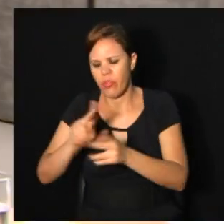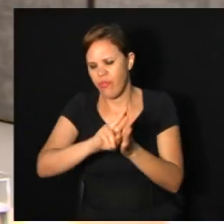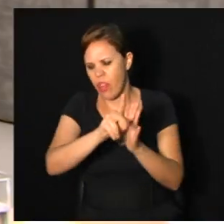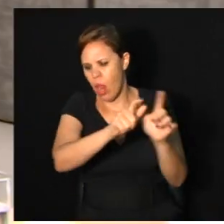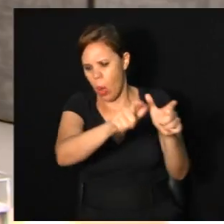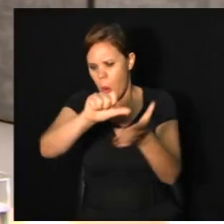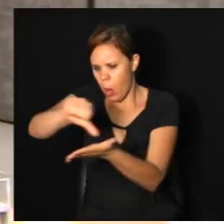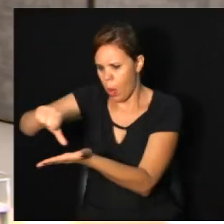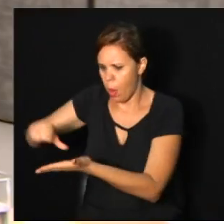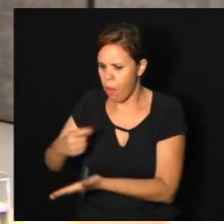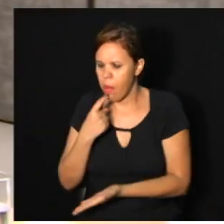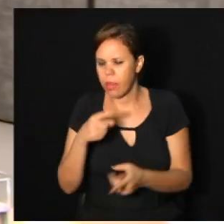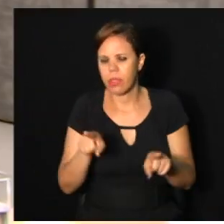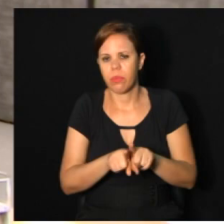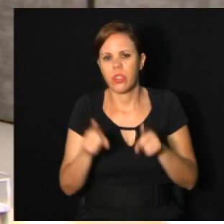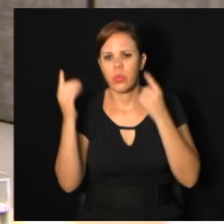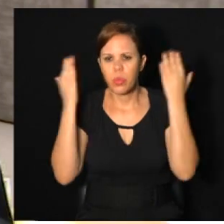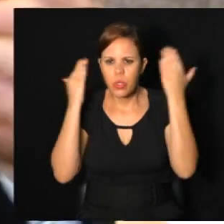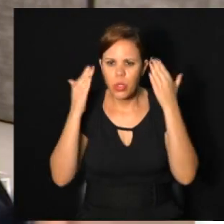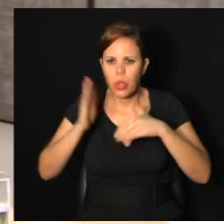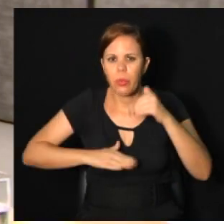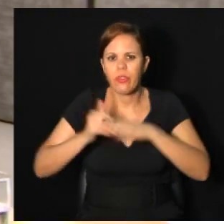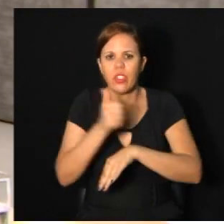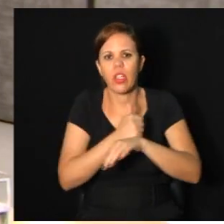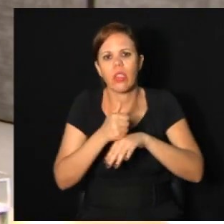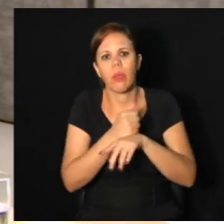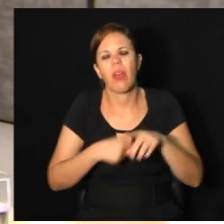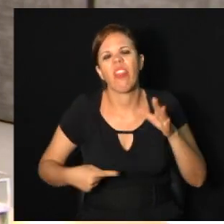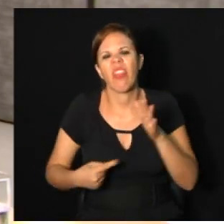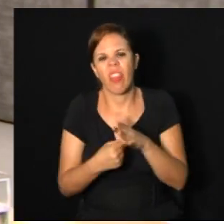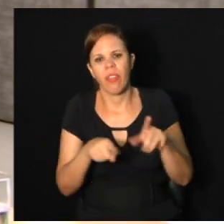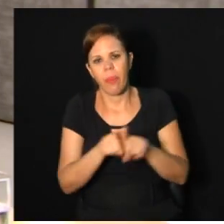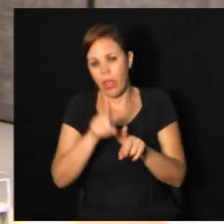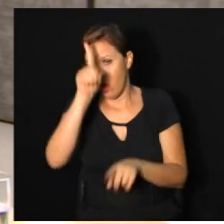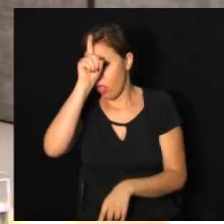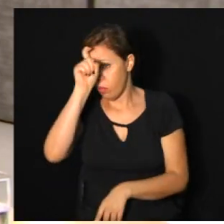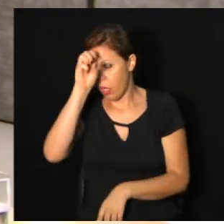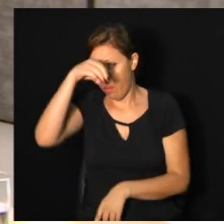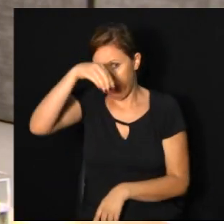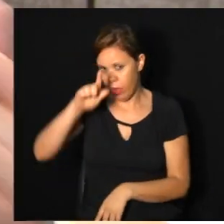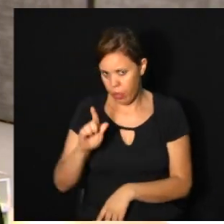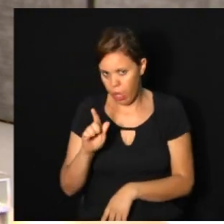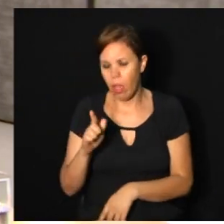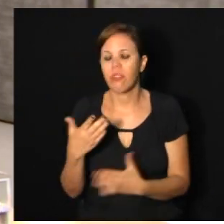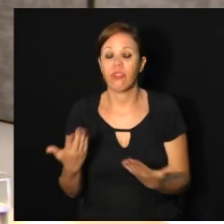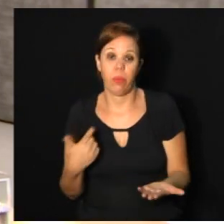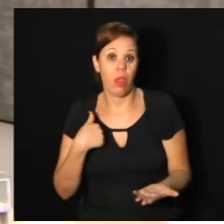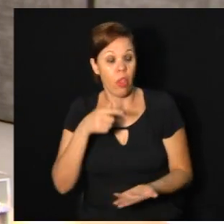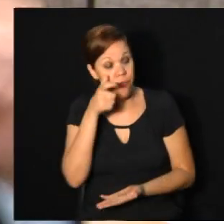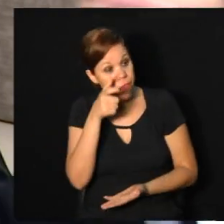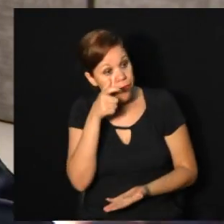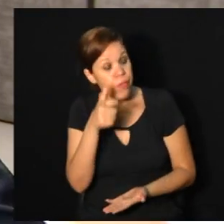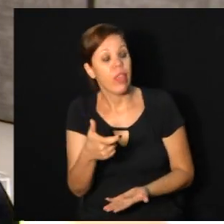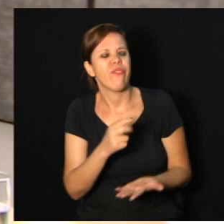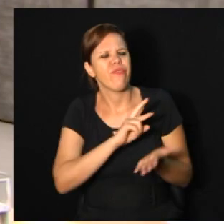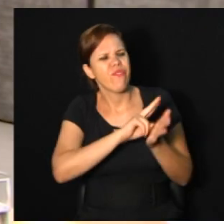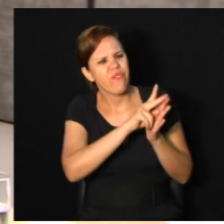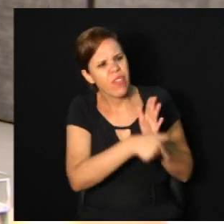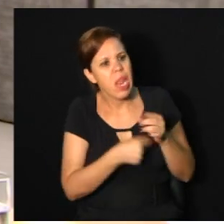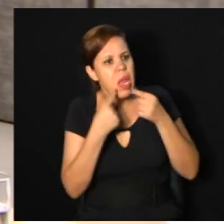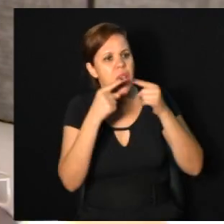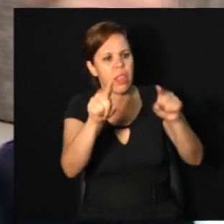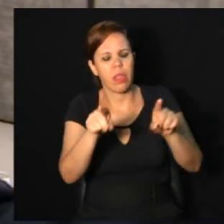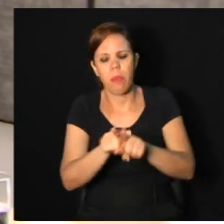a questão da situação dos psicólogos e psicólogas no Hospital Mário Gatti, Ouvimos queixas, por exemplo, como as dos profissionais